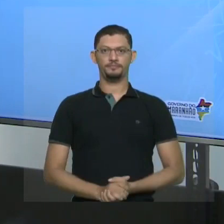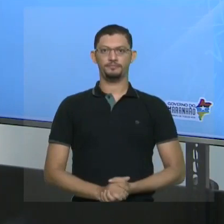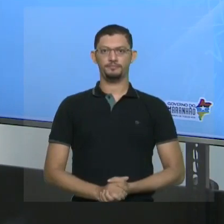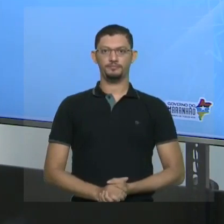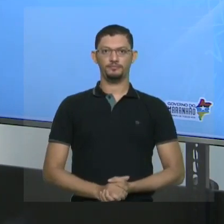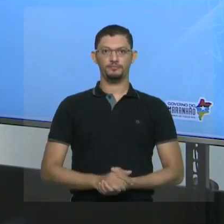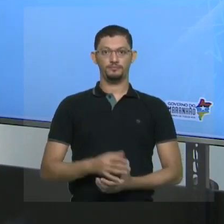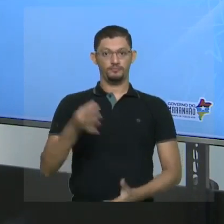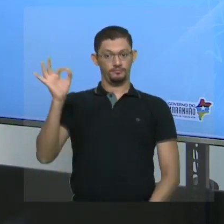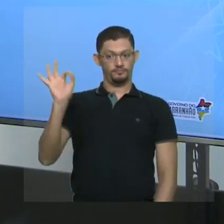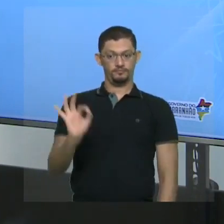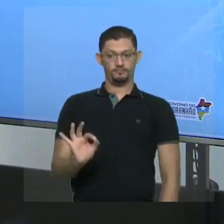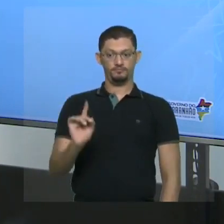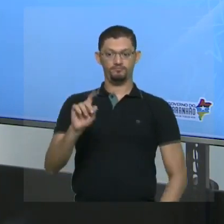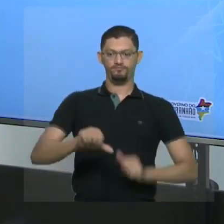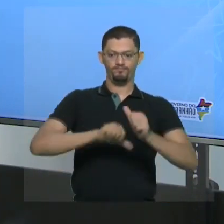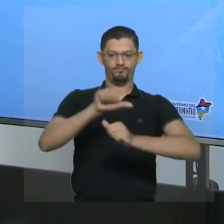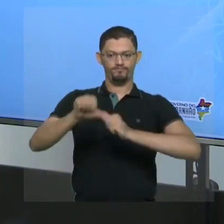Porque a porcentagem,